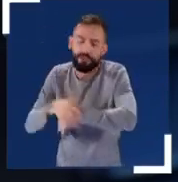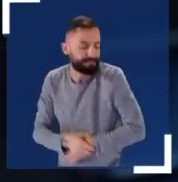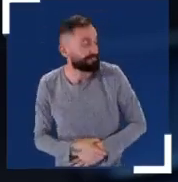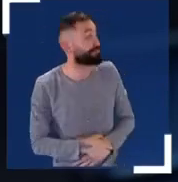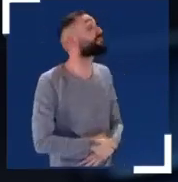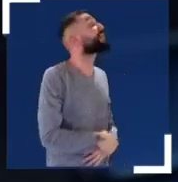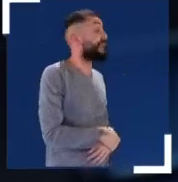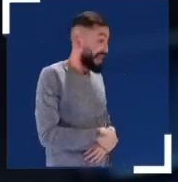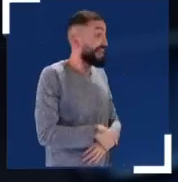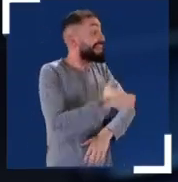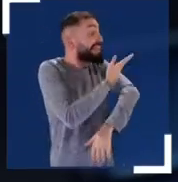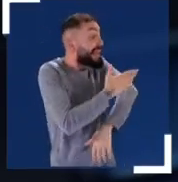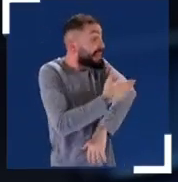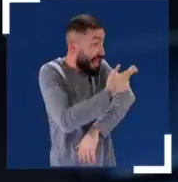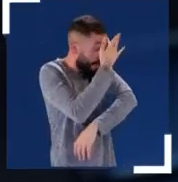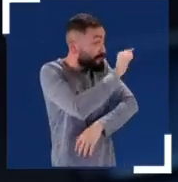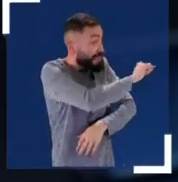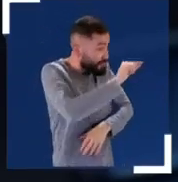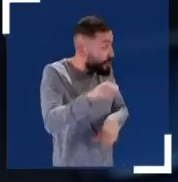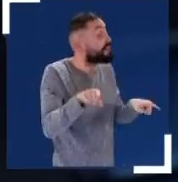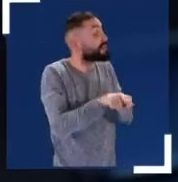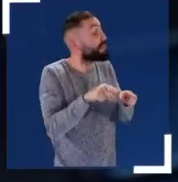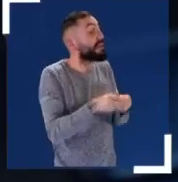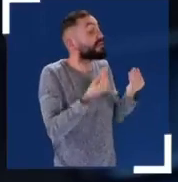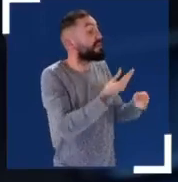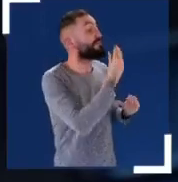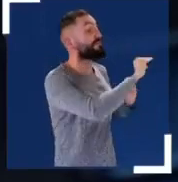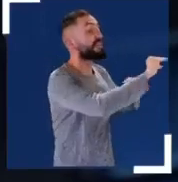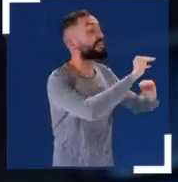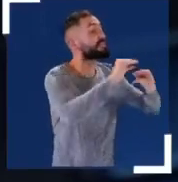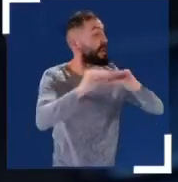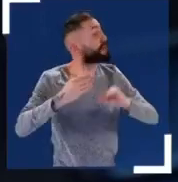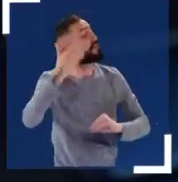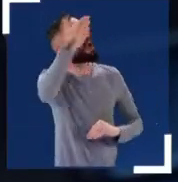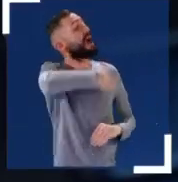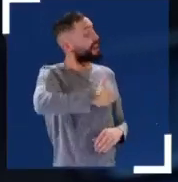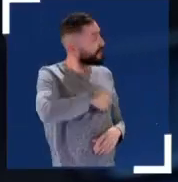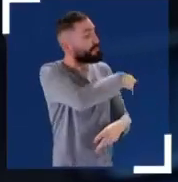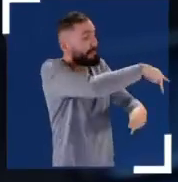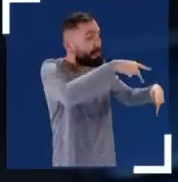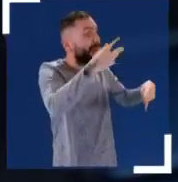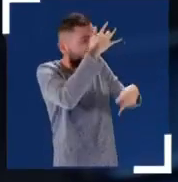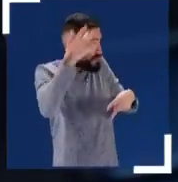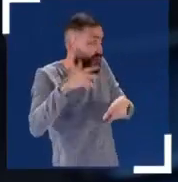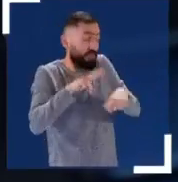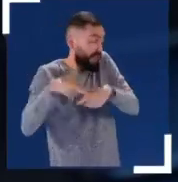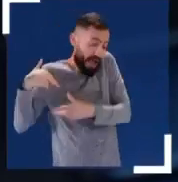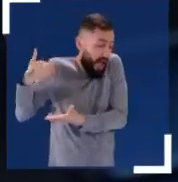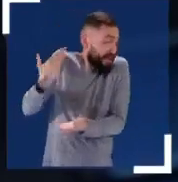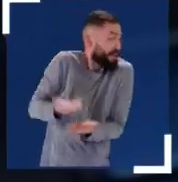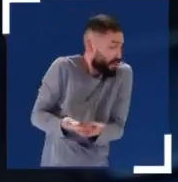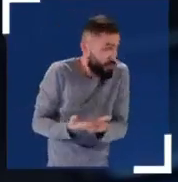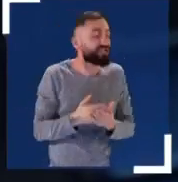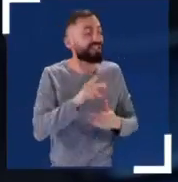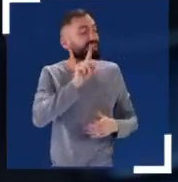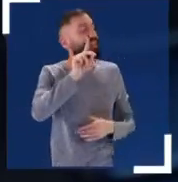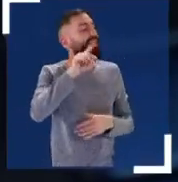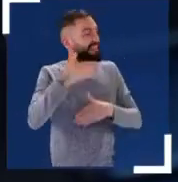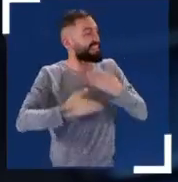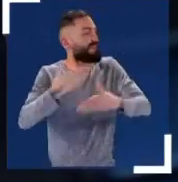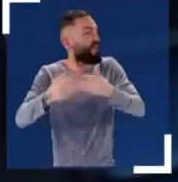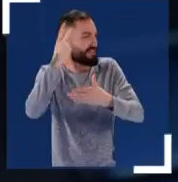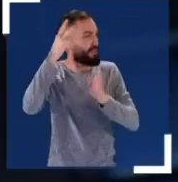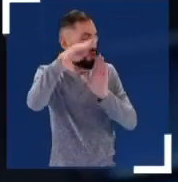pessoas, garantir financiamento para todas as pessoas, foi assim que a gente agiu ao longo desse período. A Desenvolve São Paulo já faz